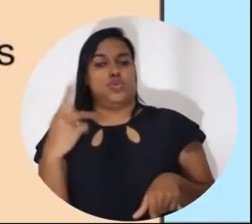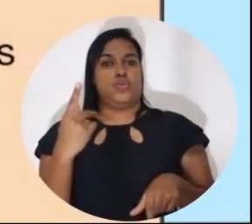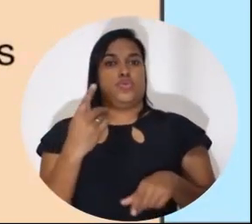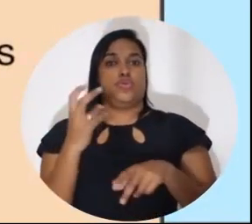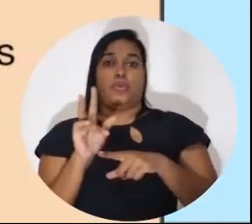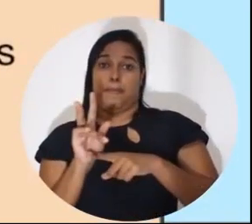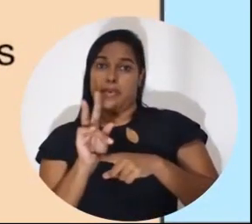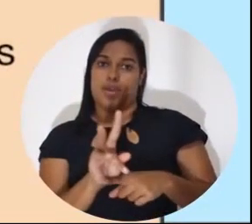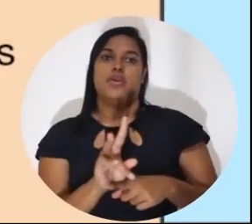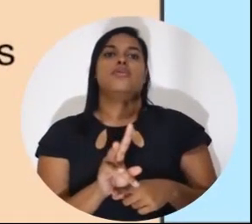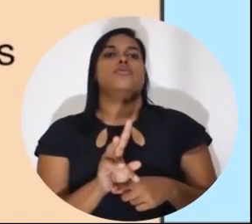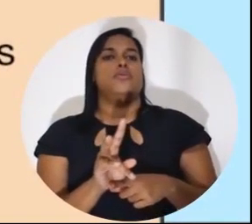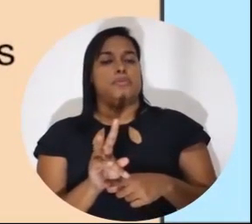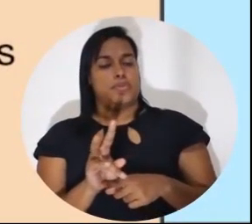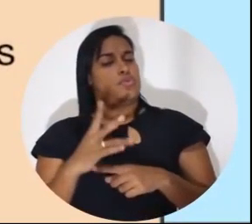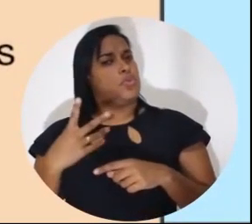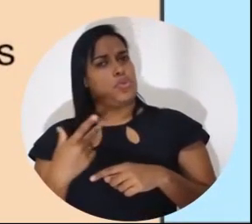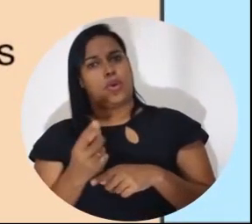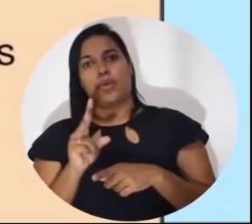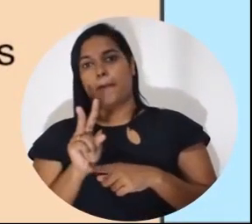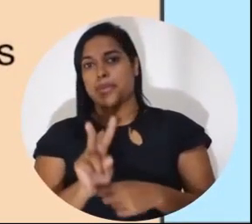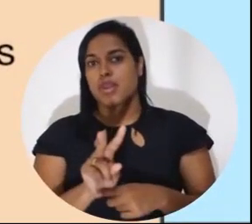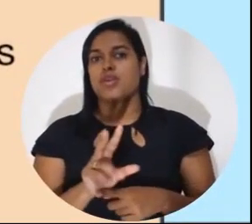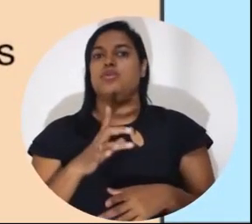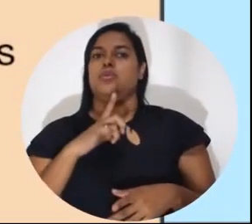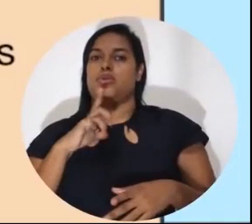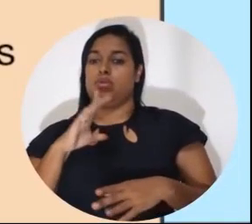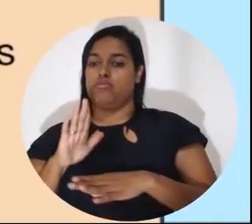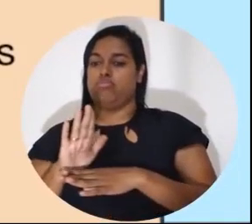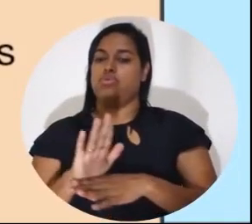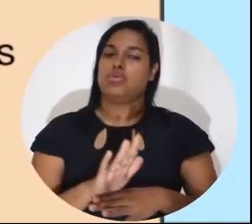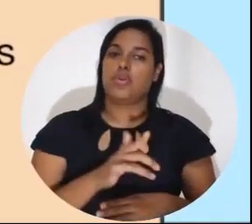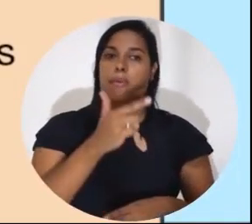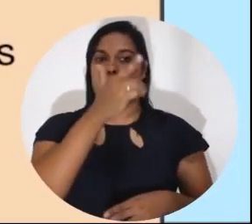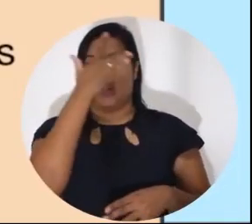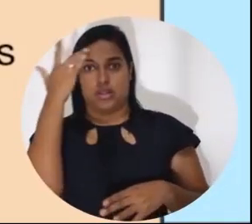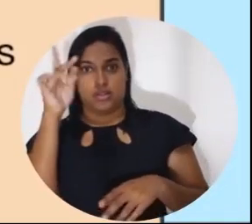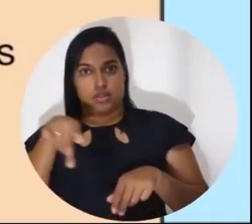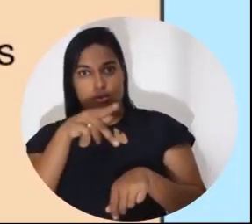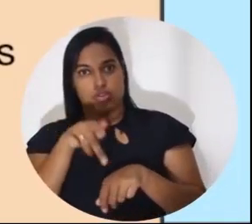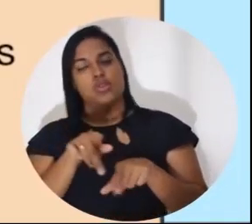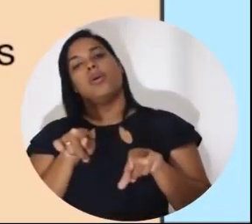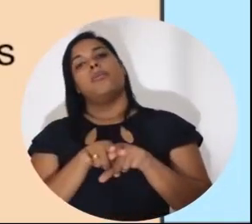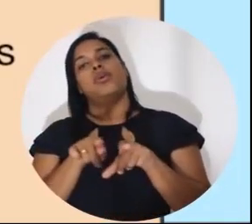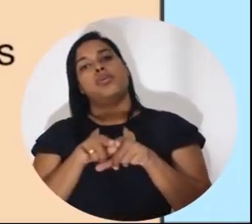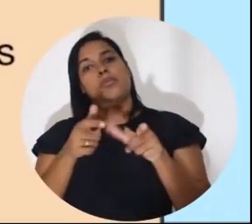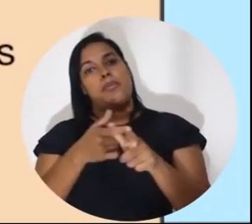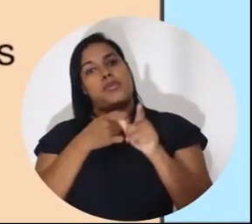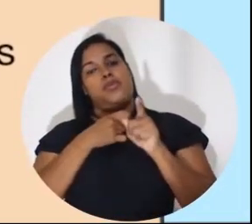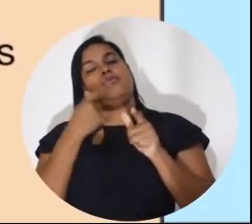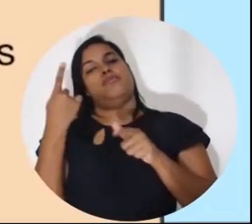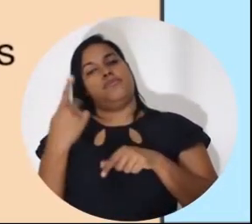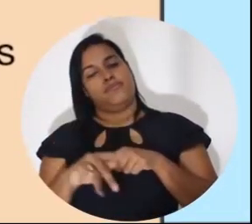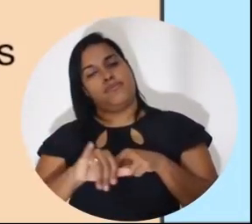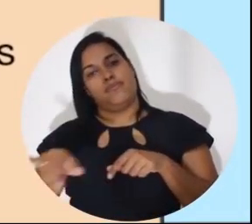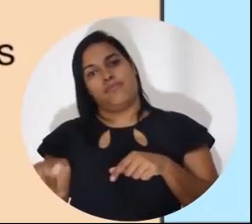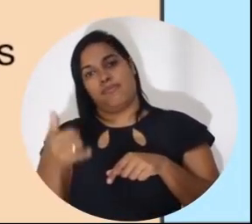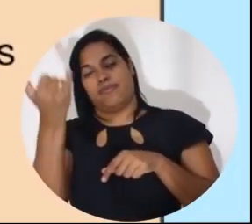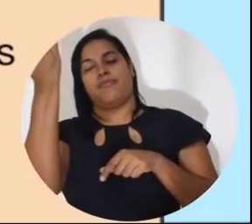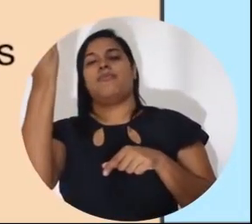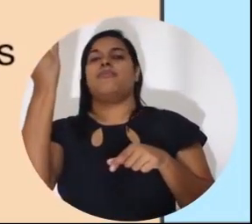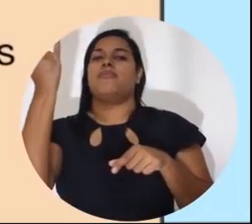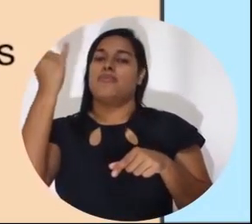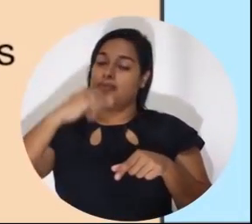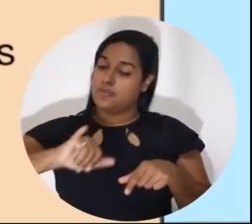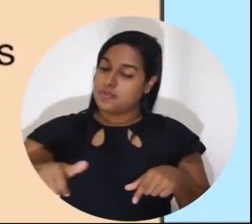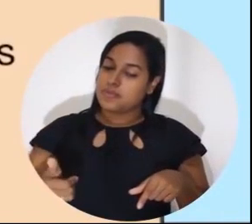de empréstimos. Todo empréstimo que se toma em outro país, os juros também são registrados nesta conta. Tanto os